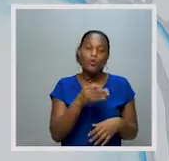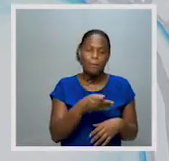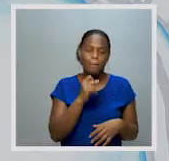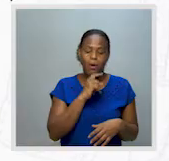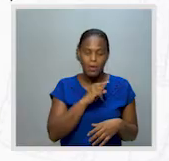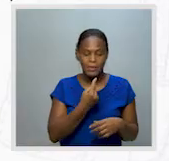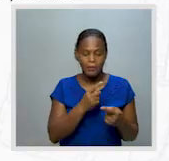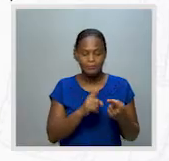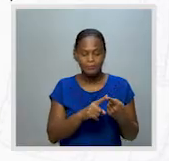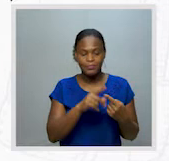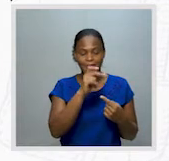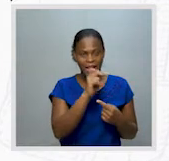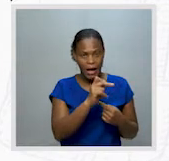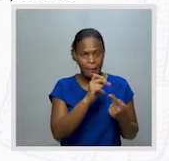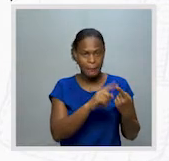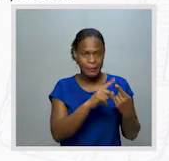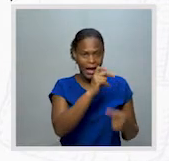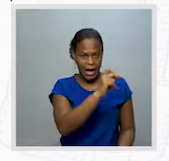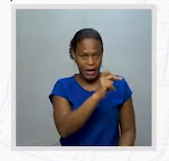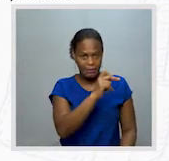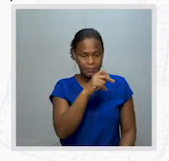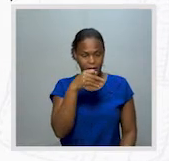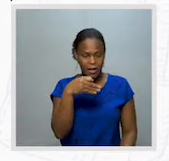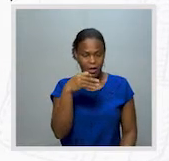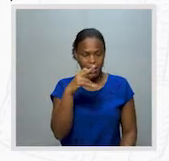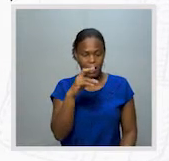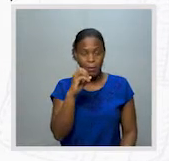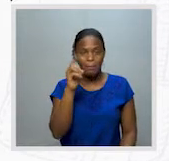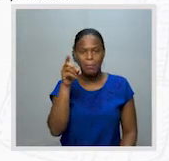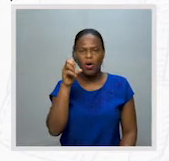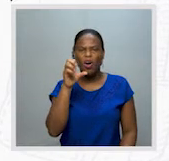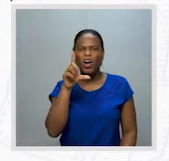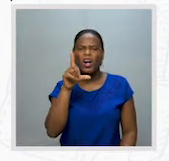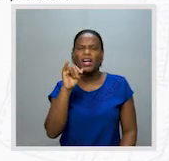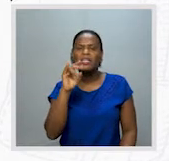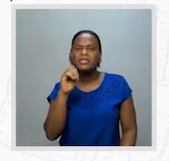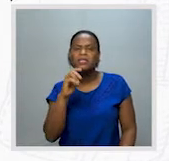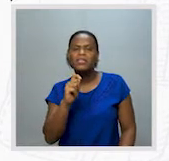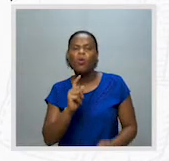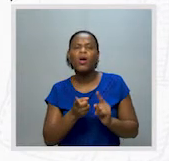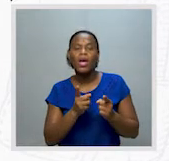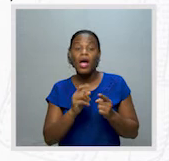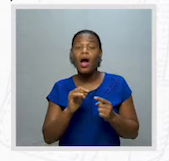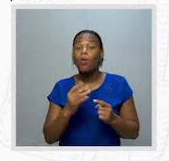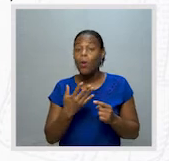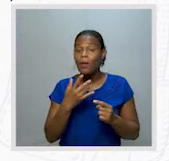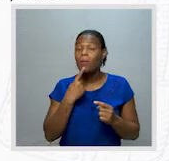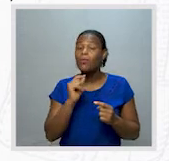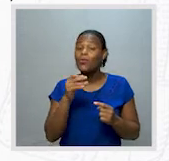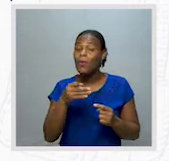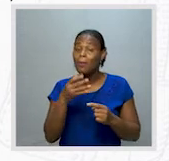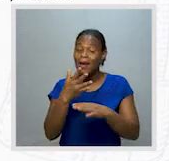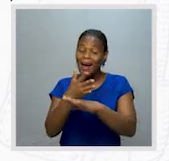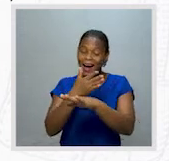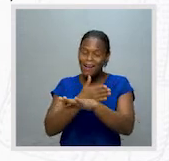ser a linha A, próclise. O que é isto? É quando vem antes